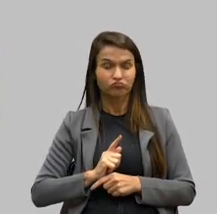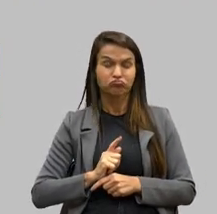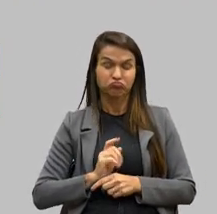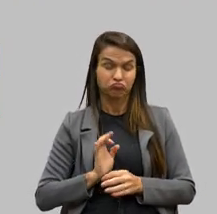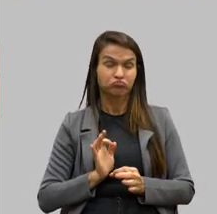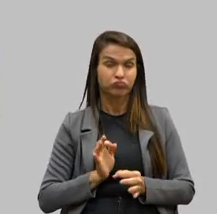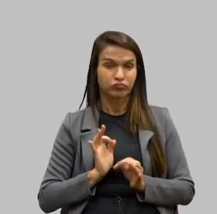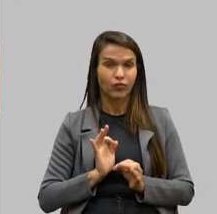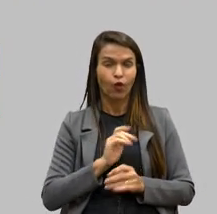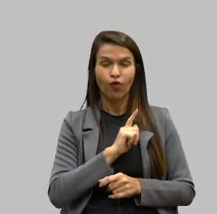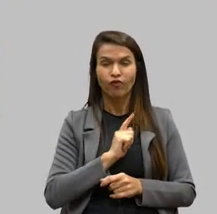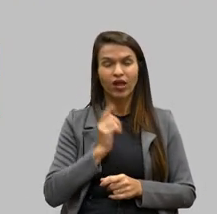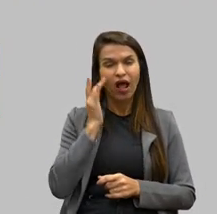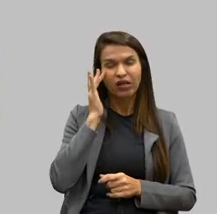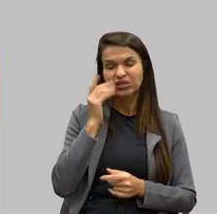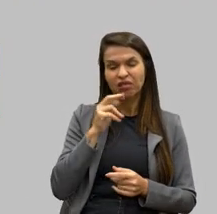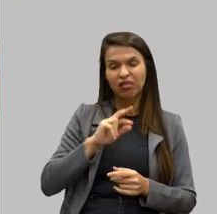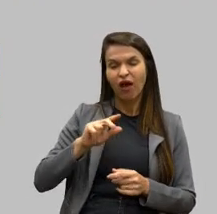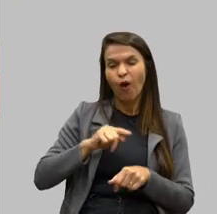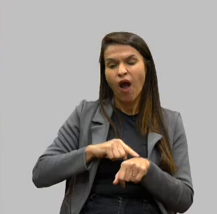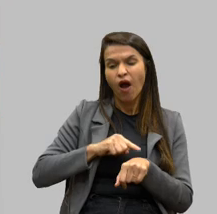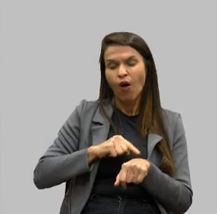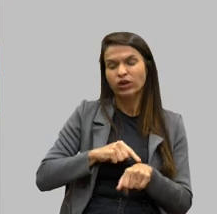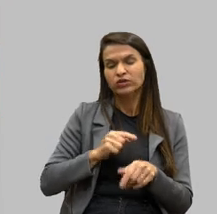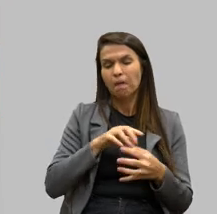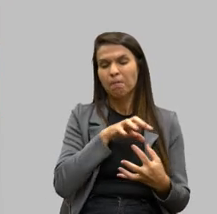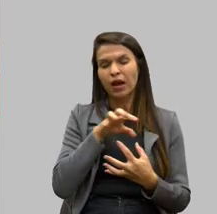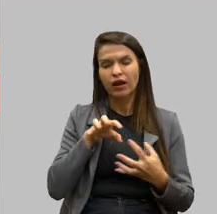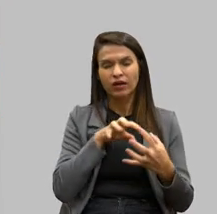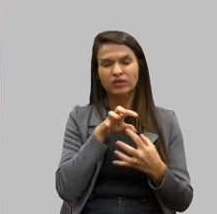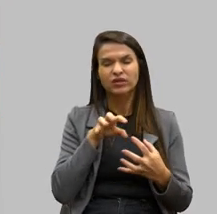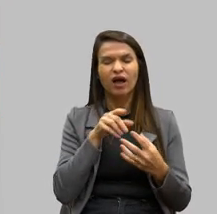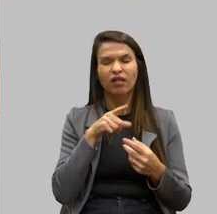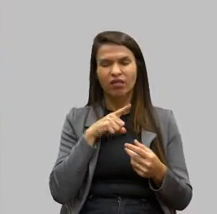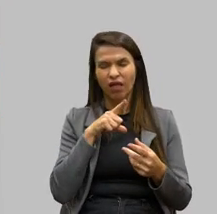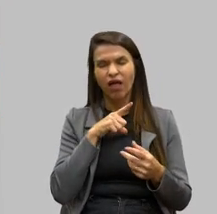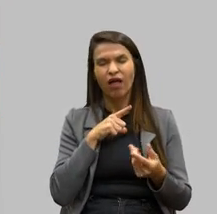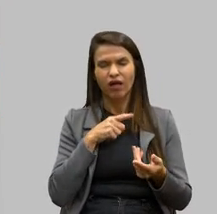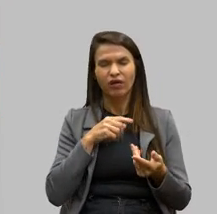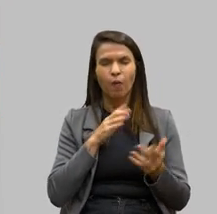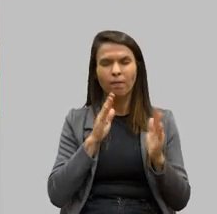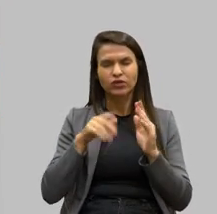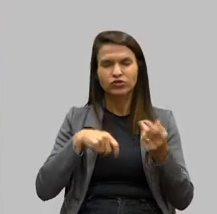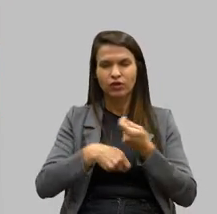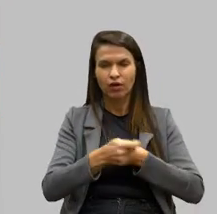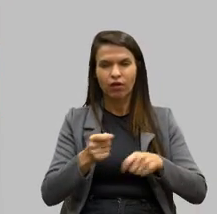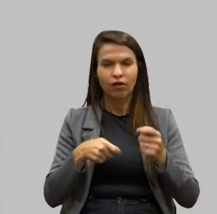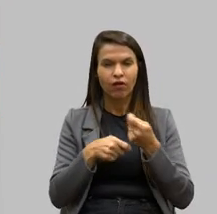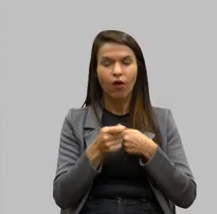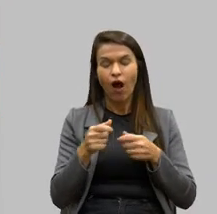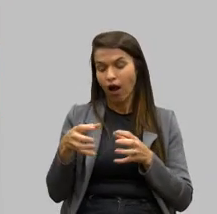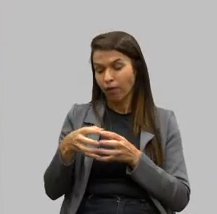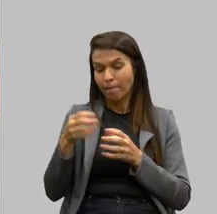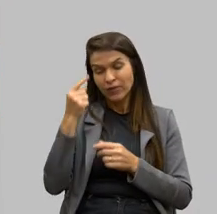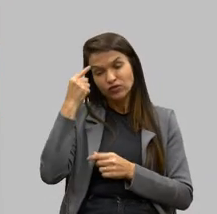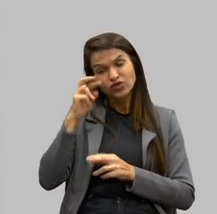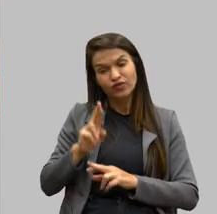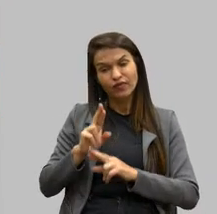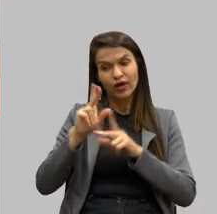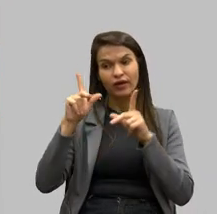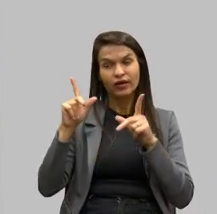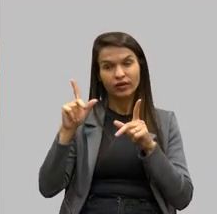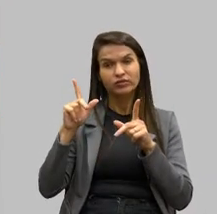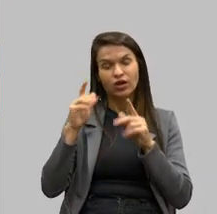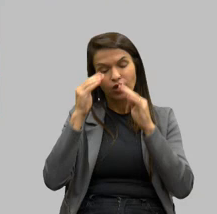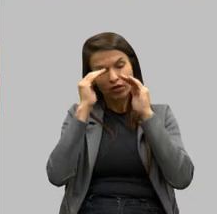O governo acha que não é hora de paralisar, acha que está no meio de um processo de negociação. a categoria pensou diferente. E